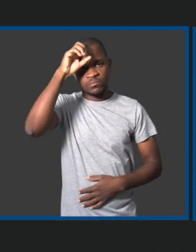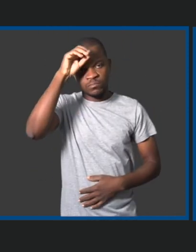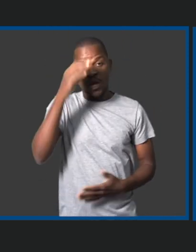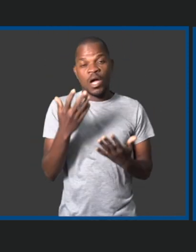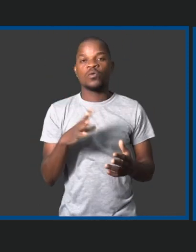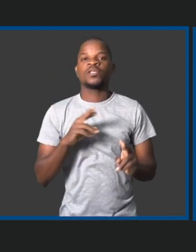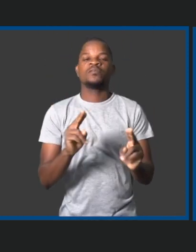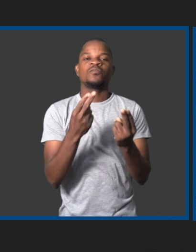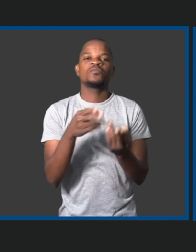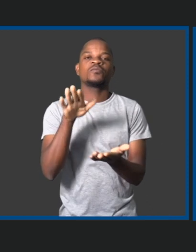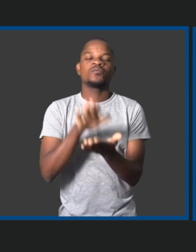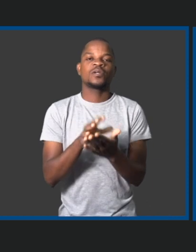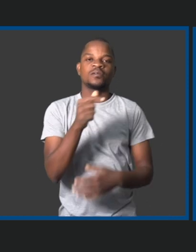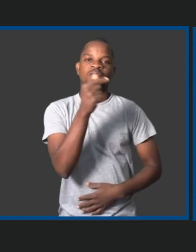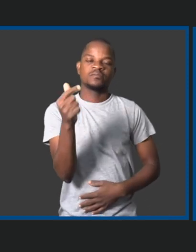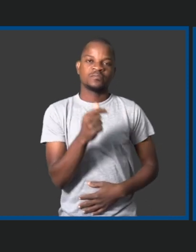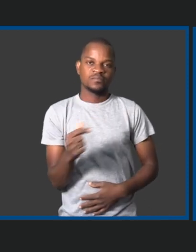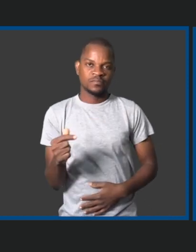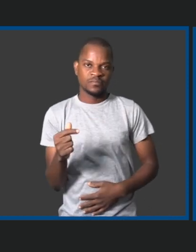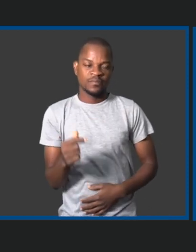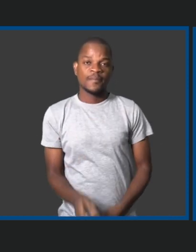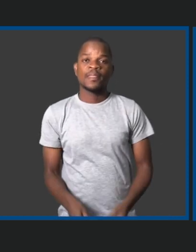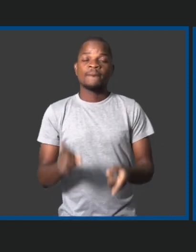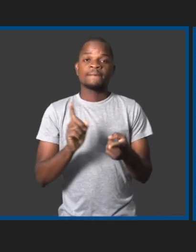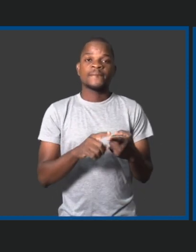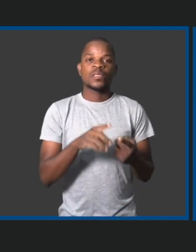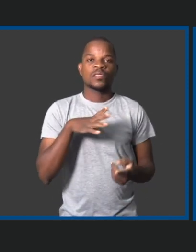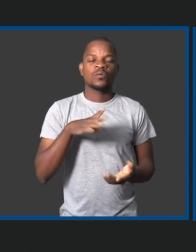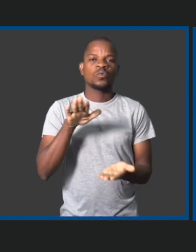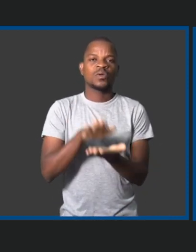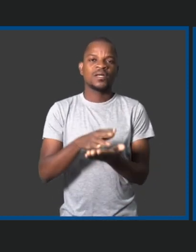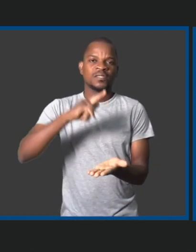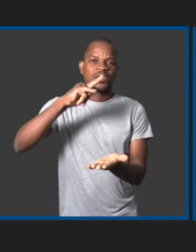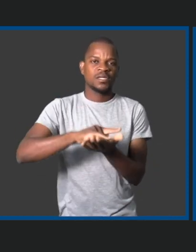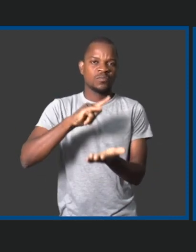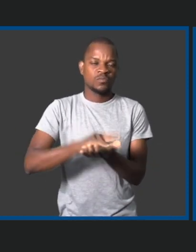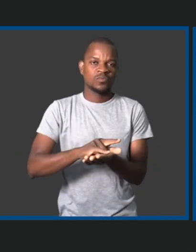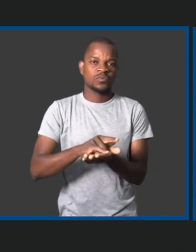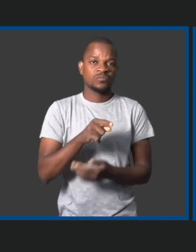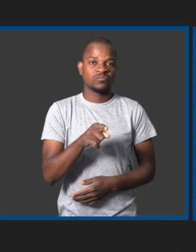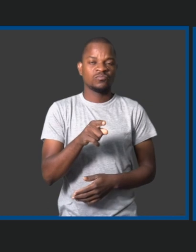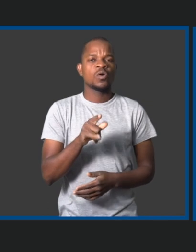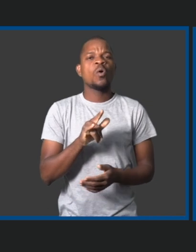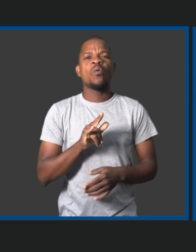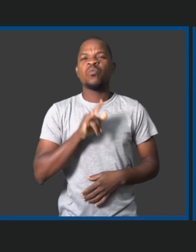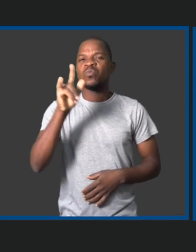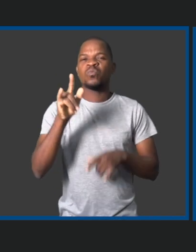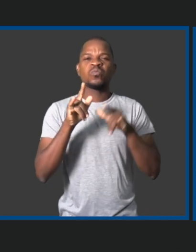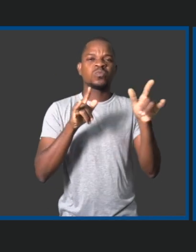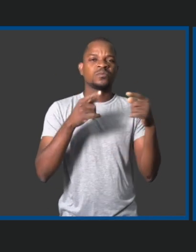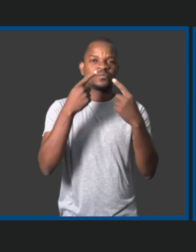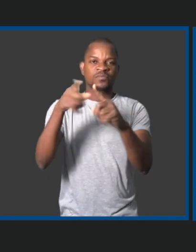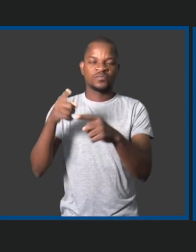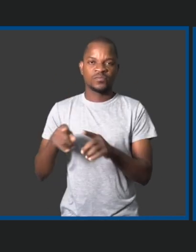do Sul, e agora entrou a Tanzânia na lista. Para além desses, temos os nossos aeroportos com voos internacionais, temos